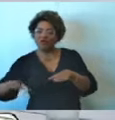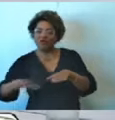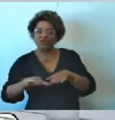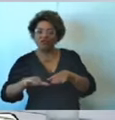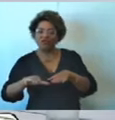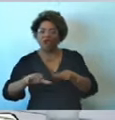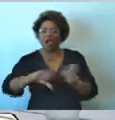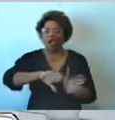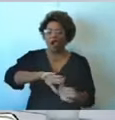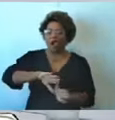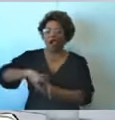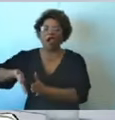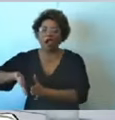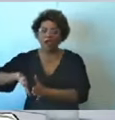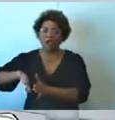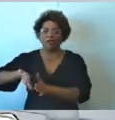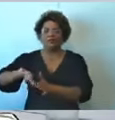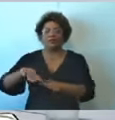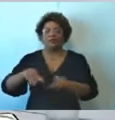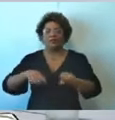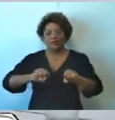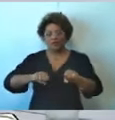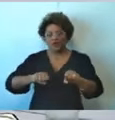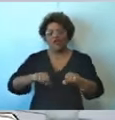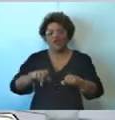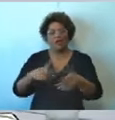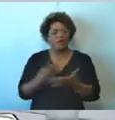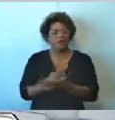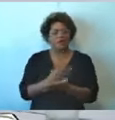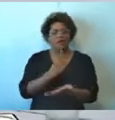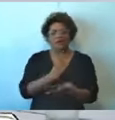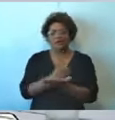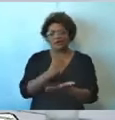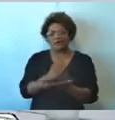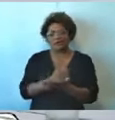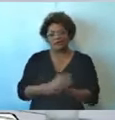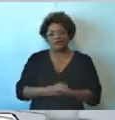acontece em todas as escalas possíveis, né?